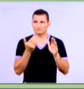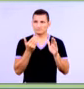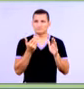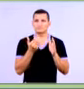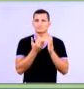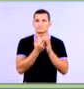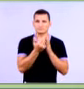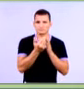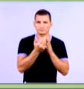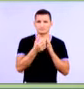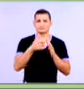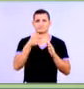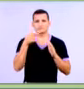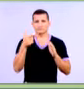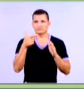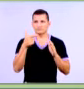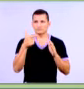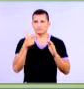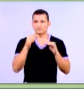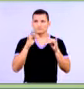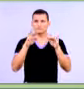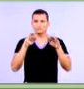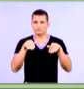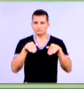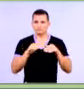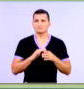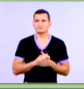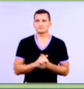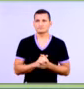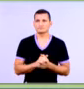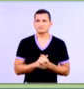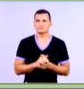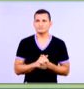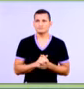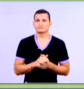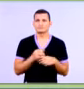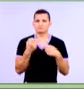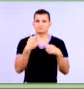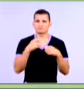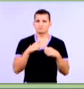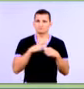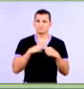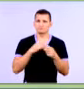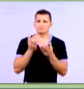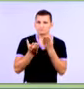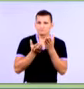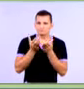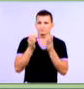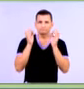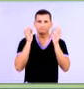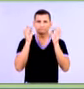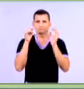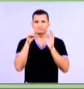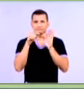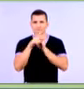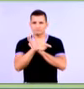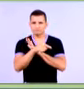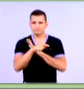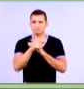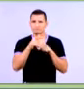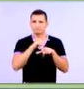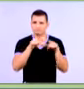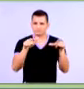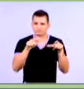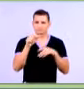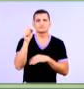para 2 e o final. Então, nessas situações, eu teria que ter um tratamento especial lá para perguntar, ela está vazia?